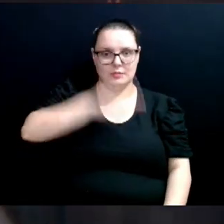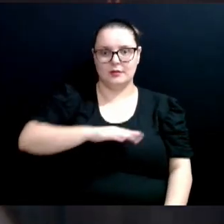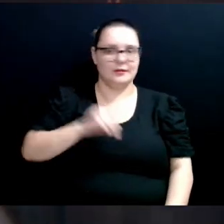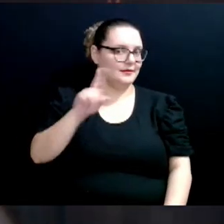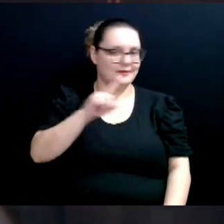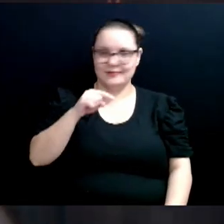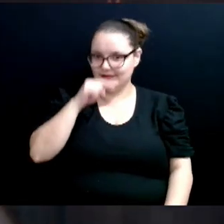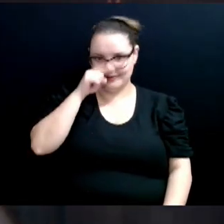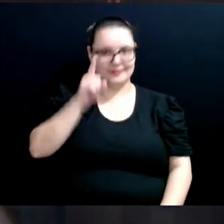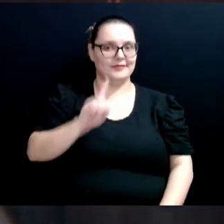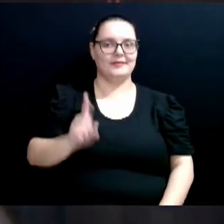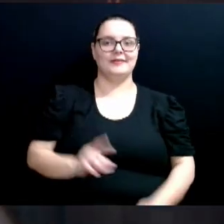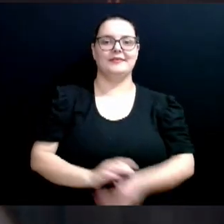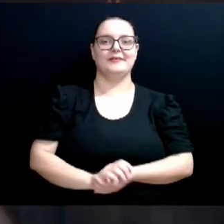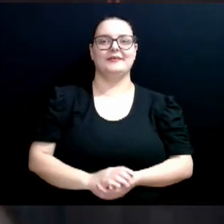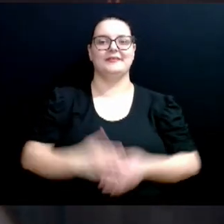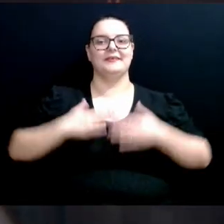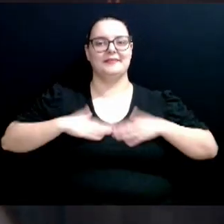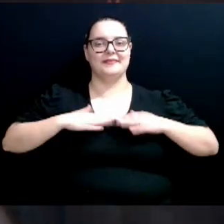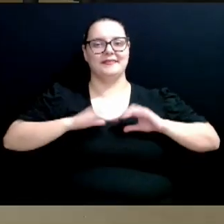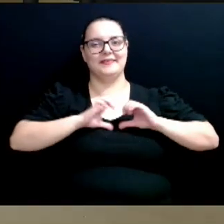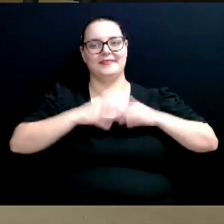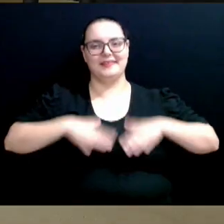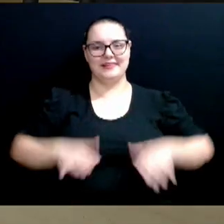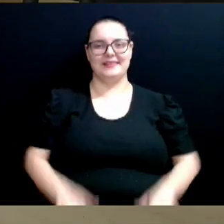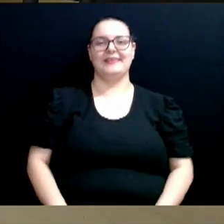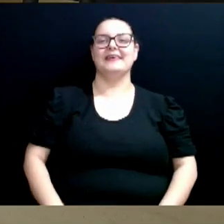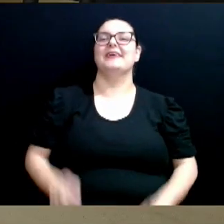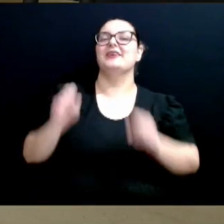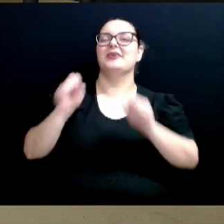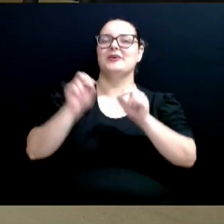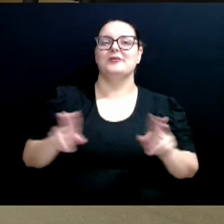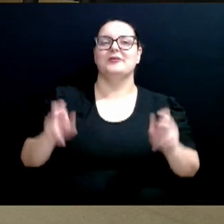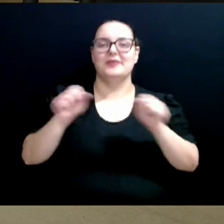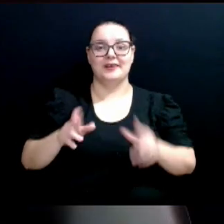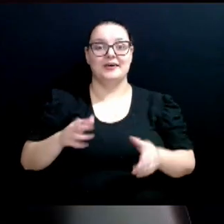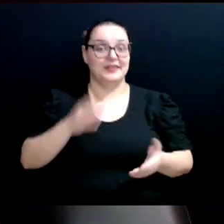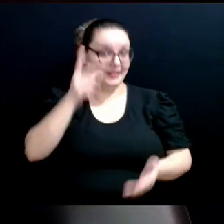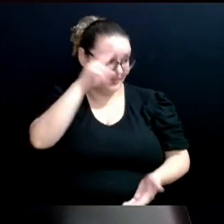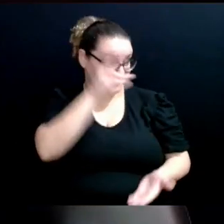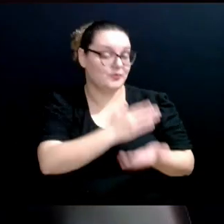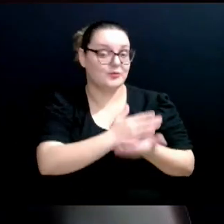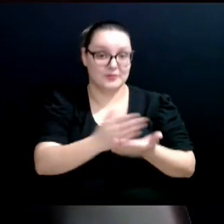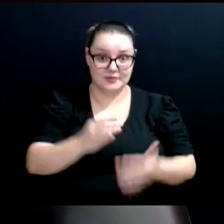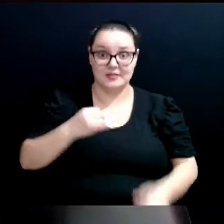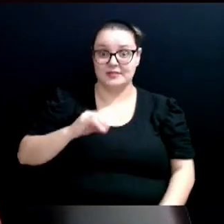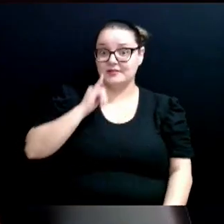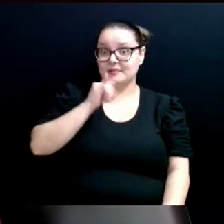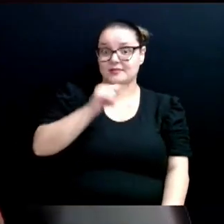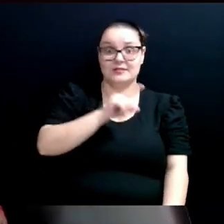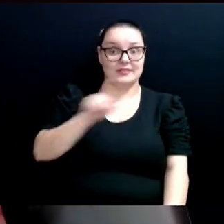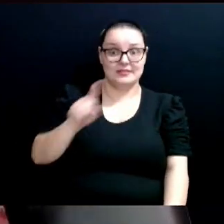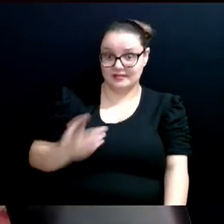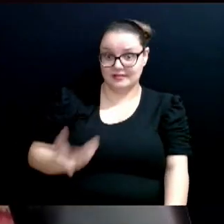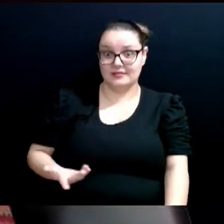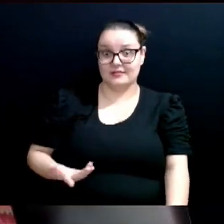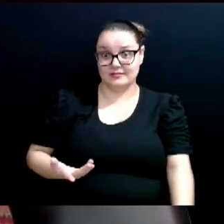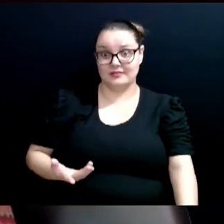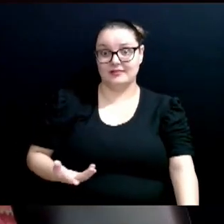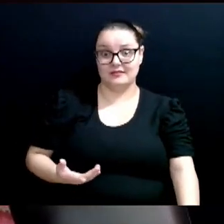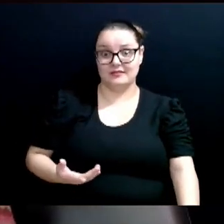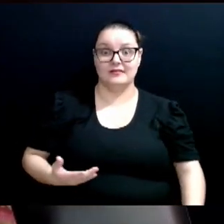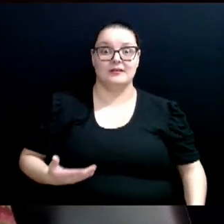tá? Fique com seu coração tranquilo. Uau. Lembra lá do começo, né? Se eu disser não, eu vou desagradar alguém,